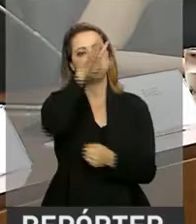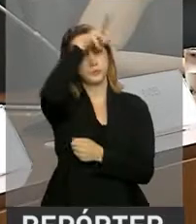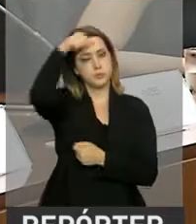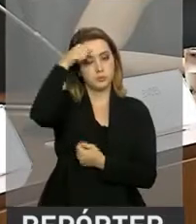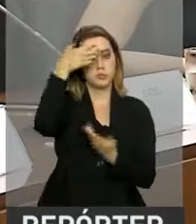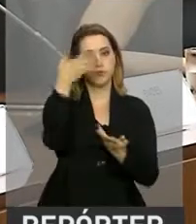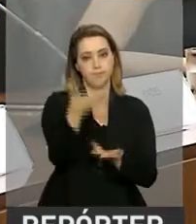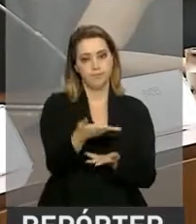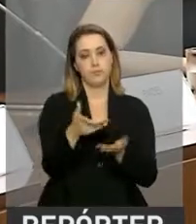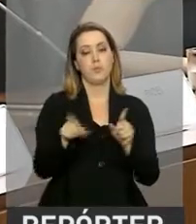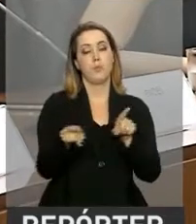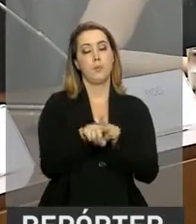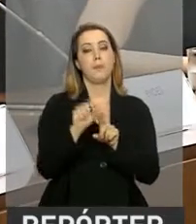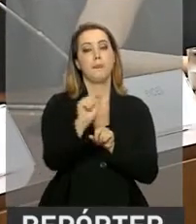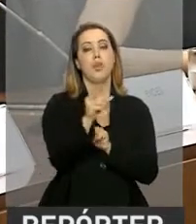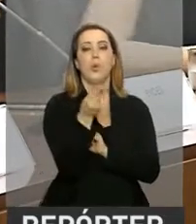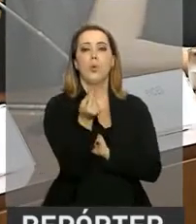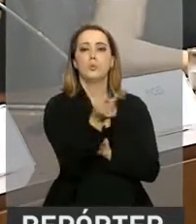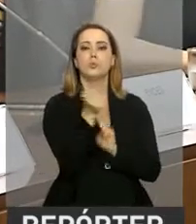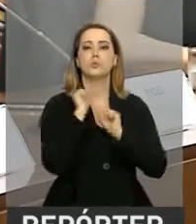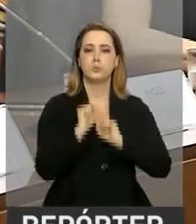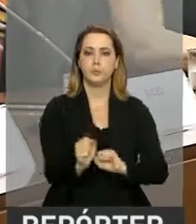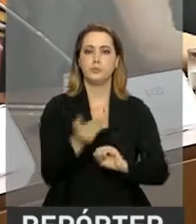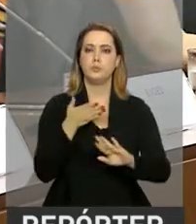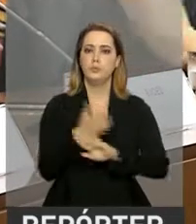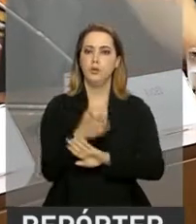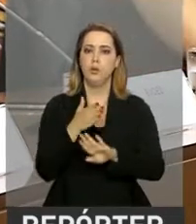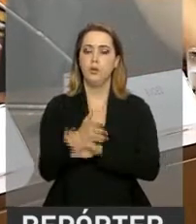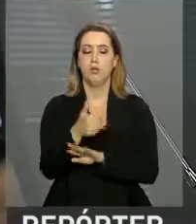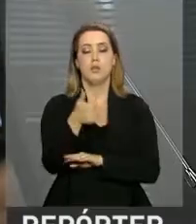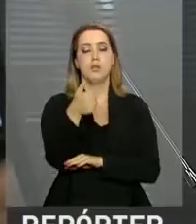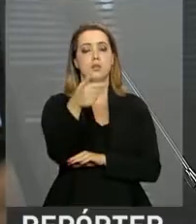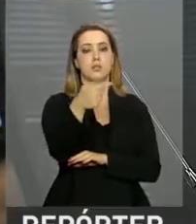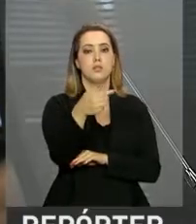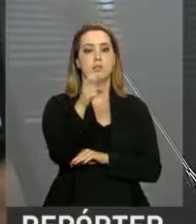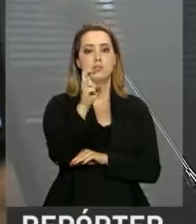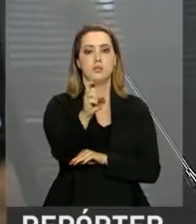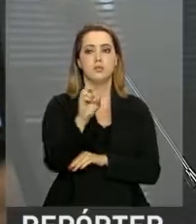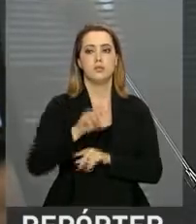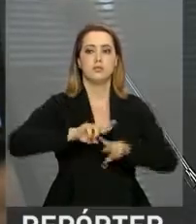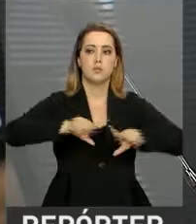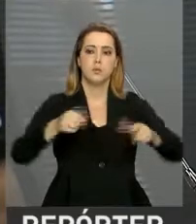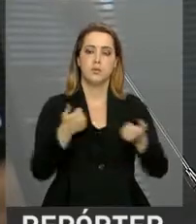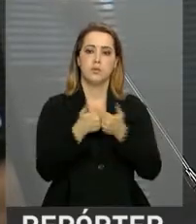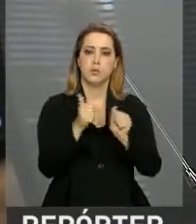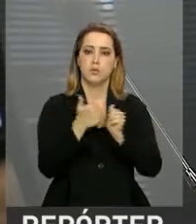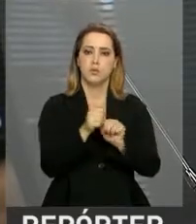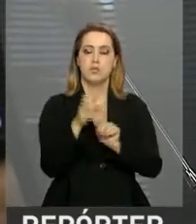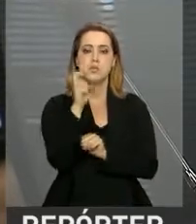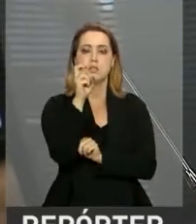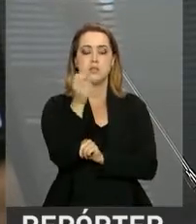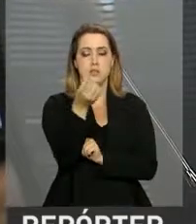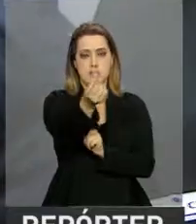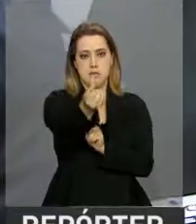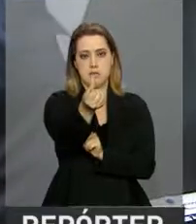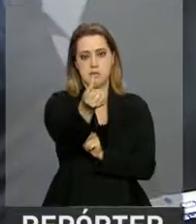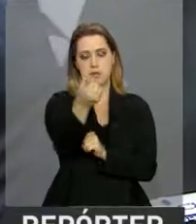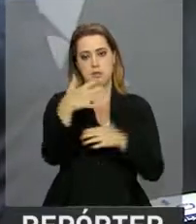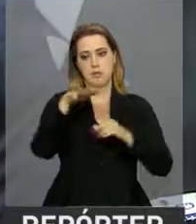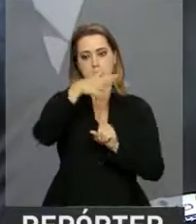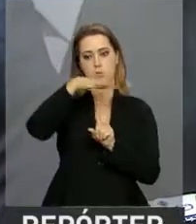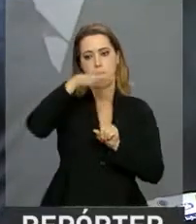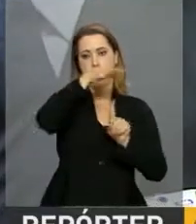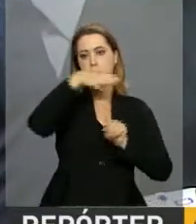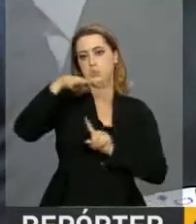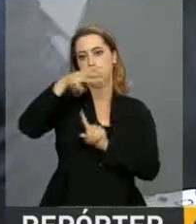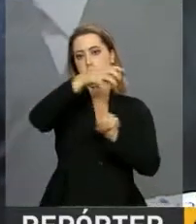o dinheiro vai permitir manter em operação cento e setenta e cinco viaturas e seis helicópteros durante 15 meses a atuação do